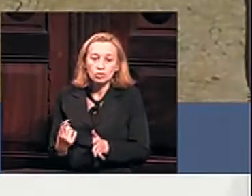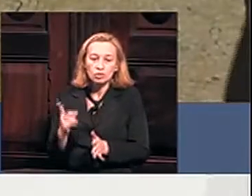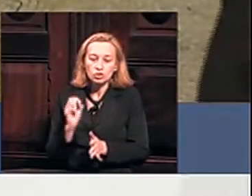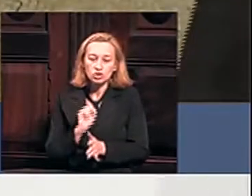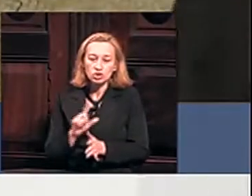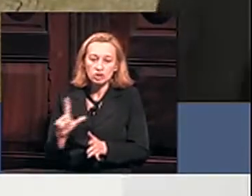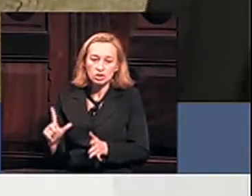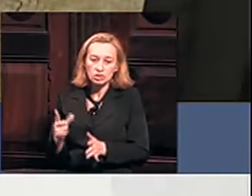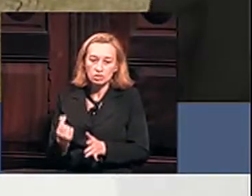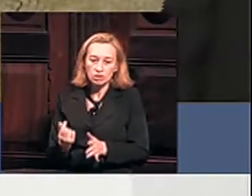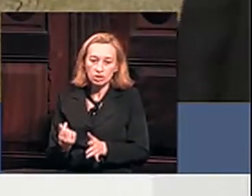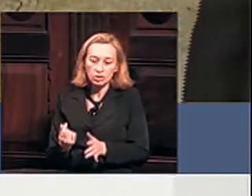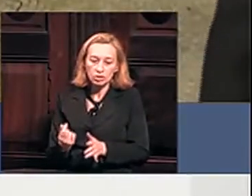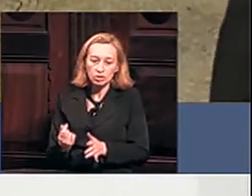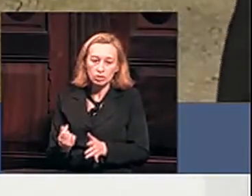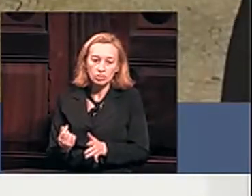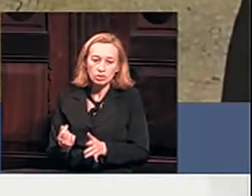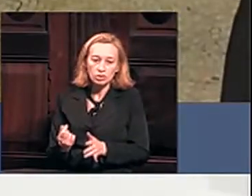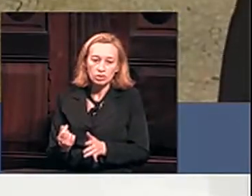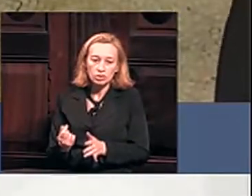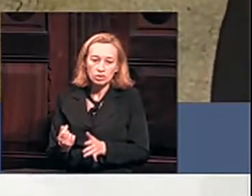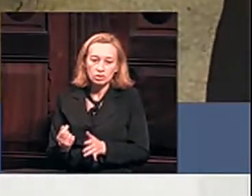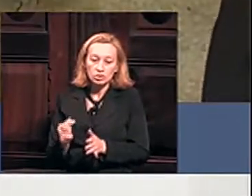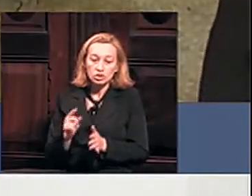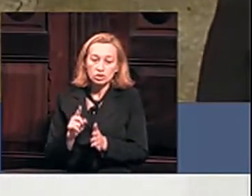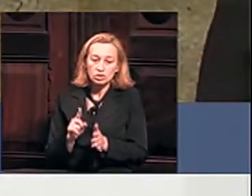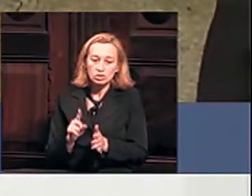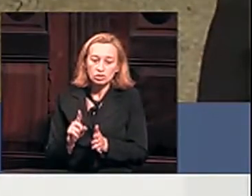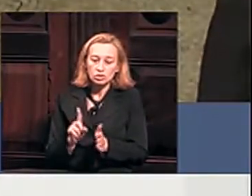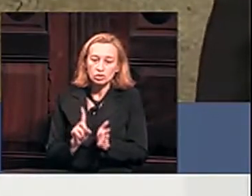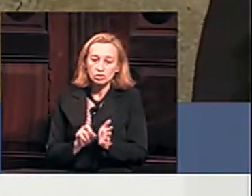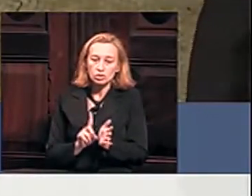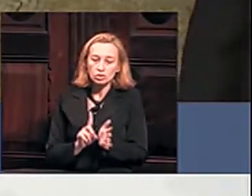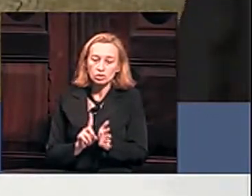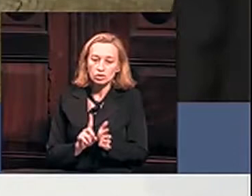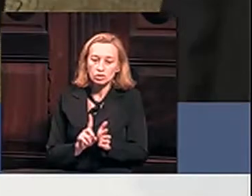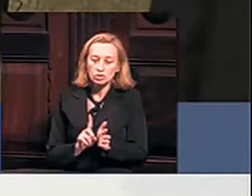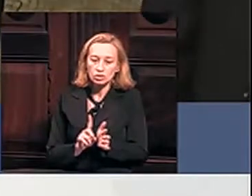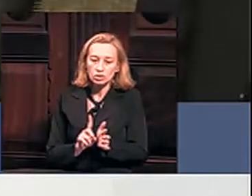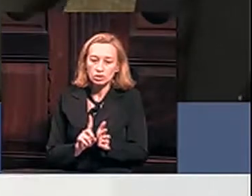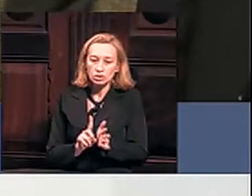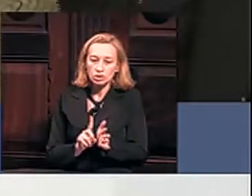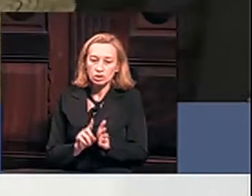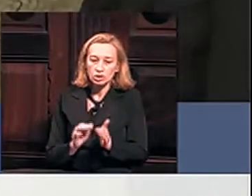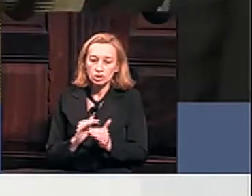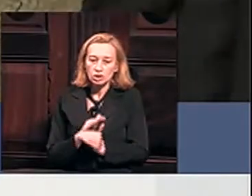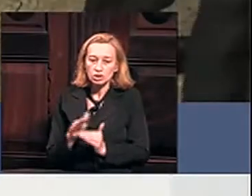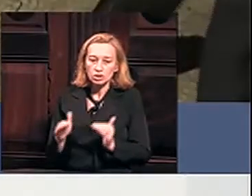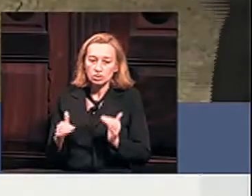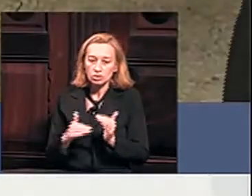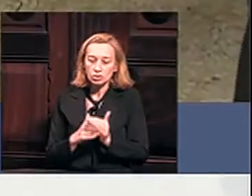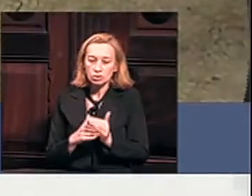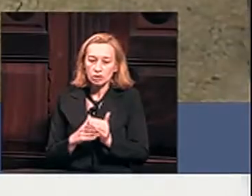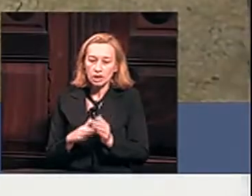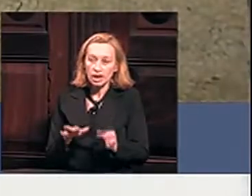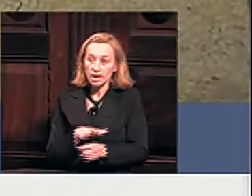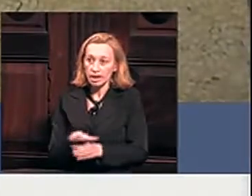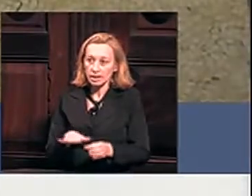diesel, propiciando uma redução de custos em toda a cadeia